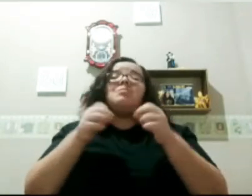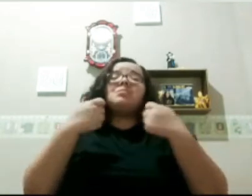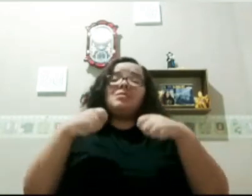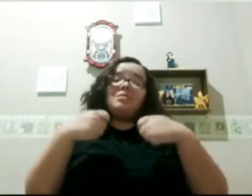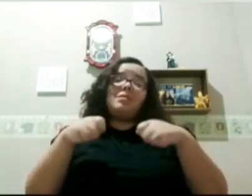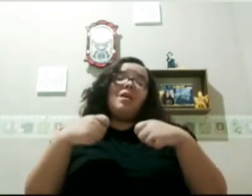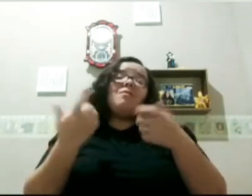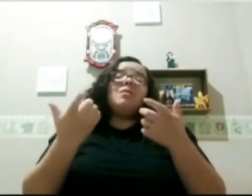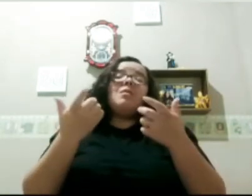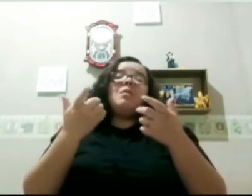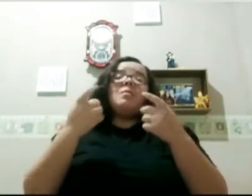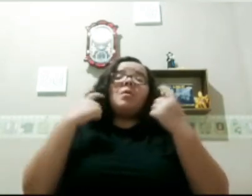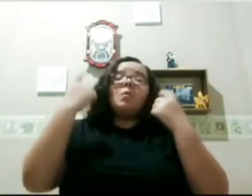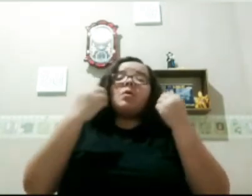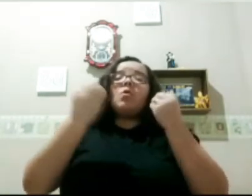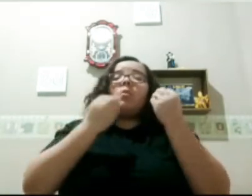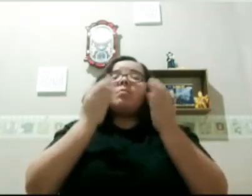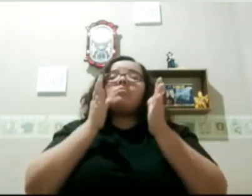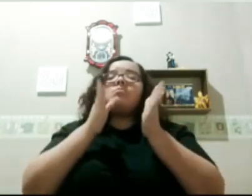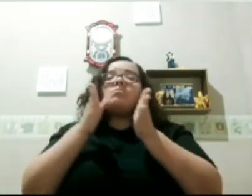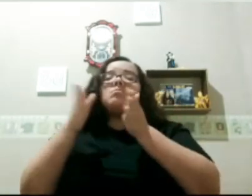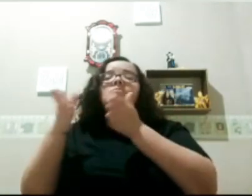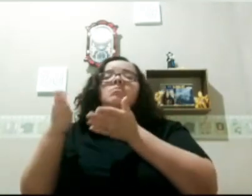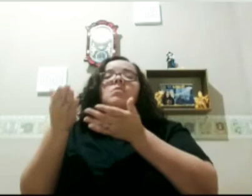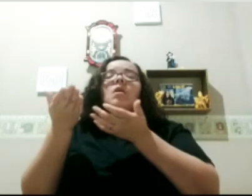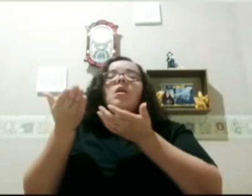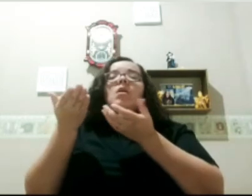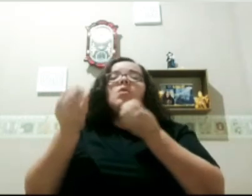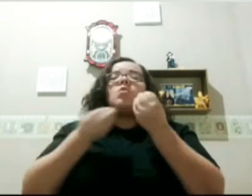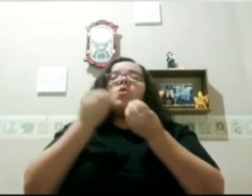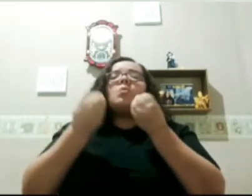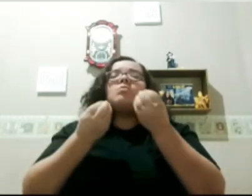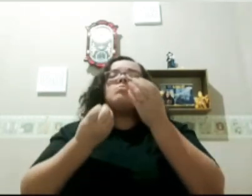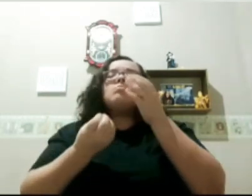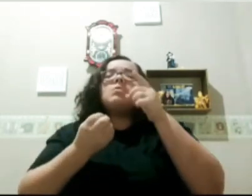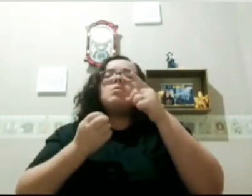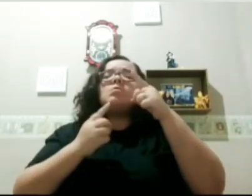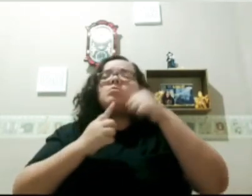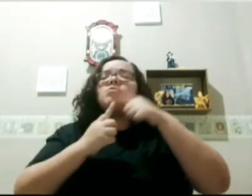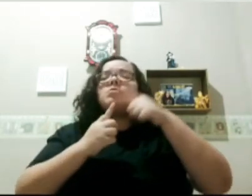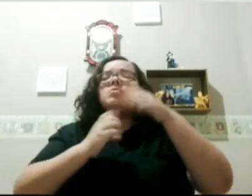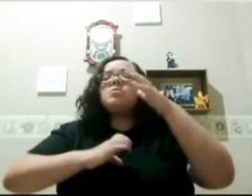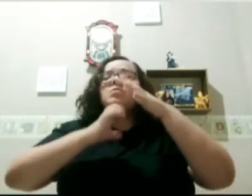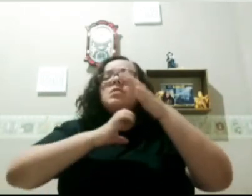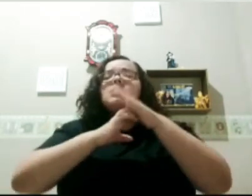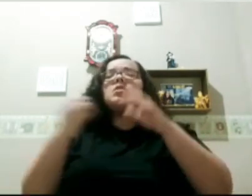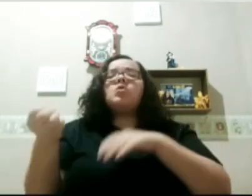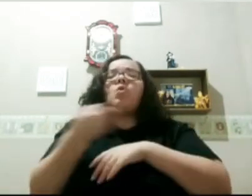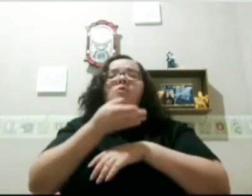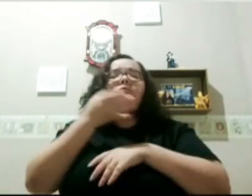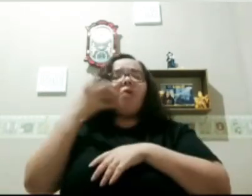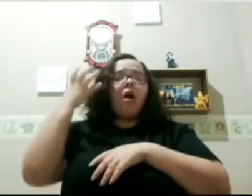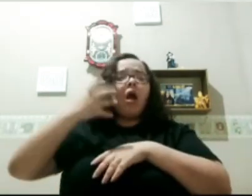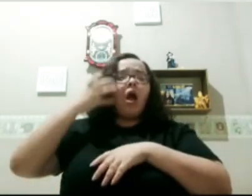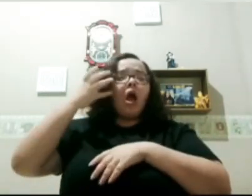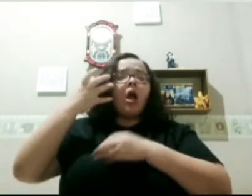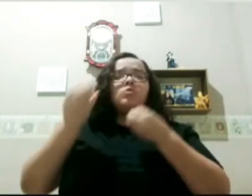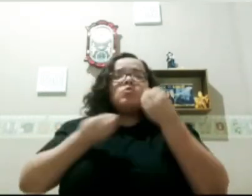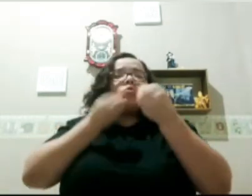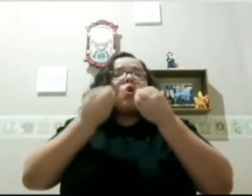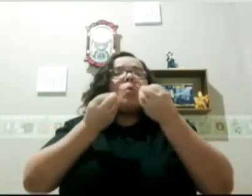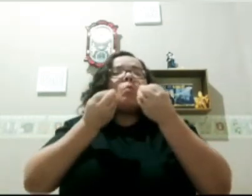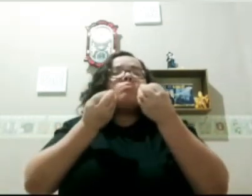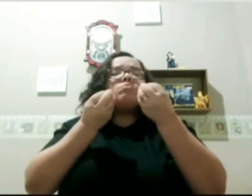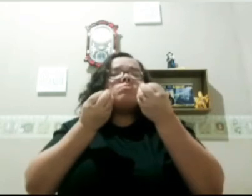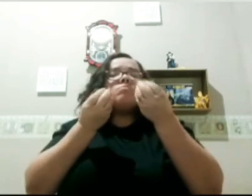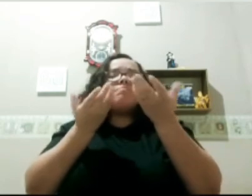se preocupar como fazer uma programação de rádio, como é que ia existir esse novo tipo de empresa, né, rádio,